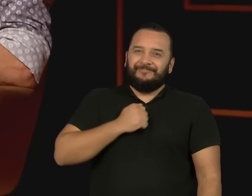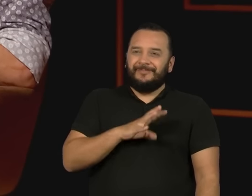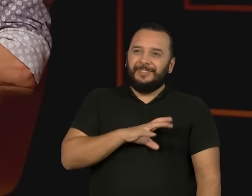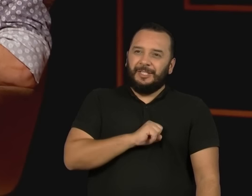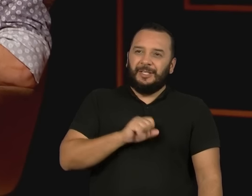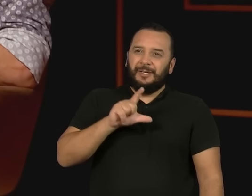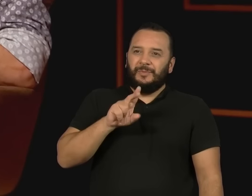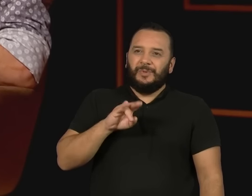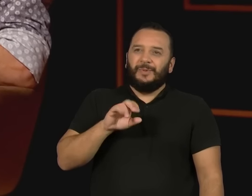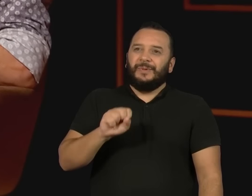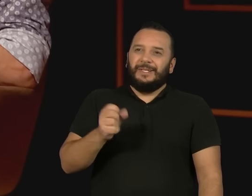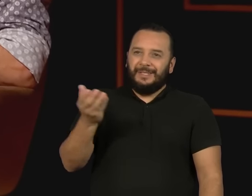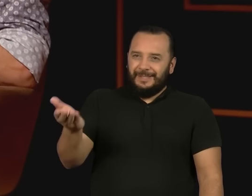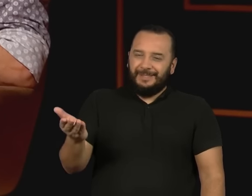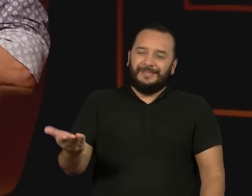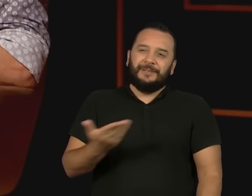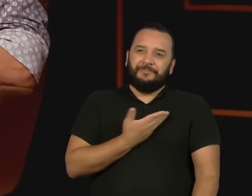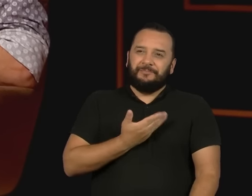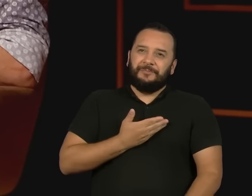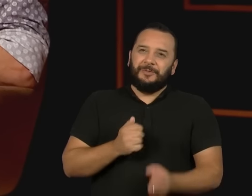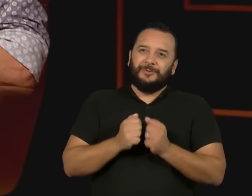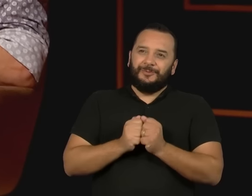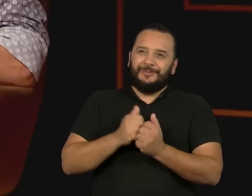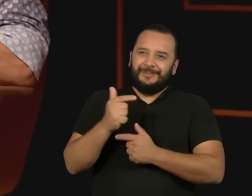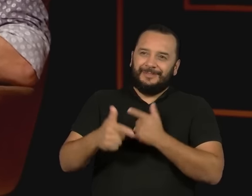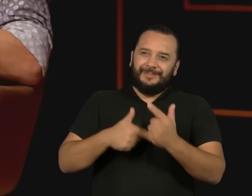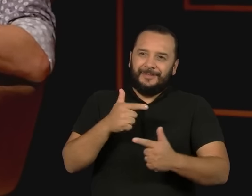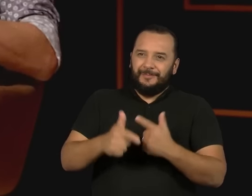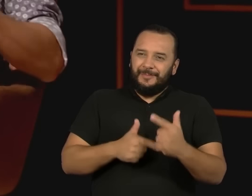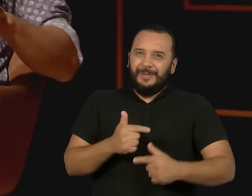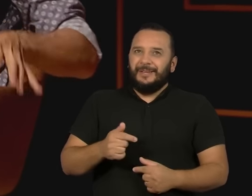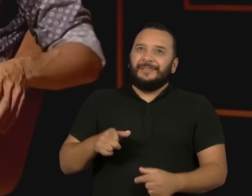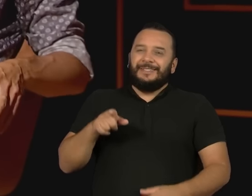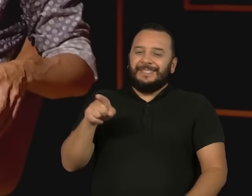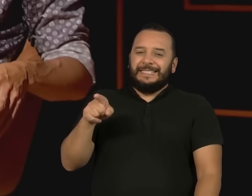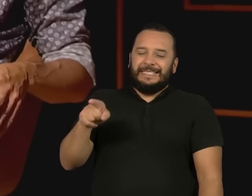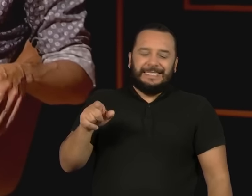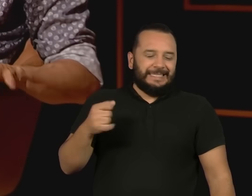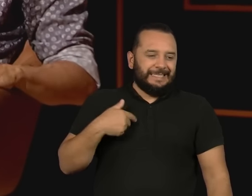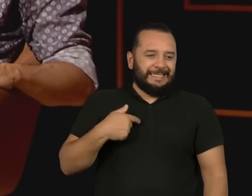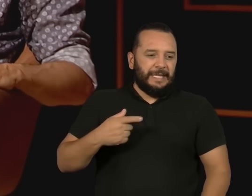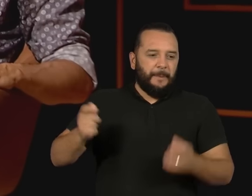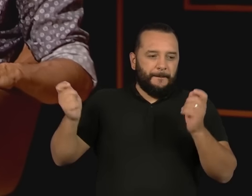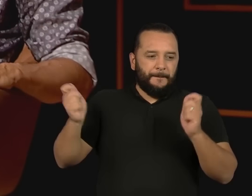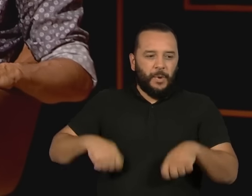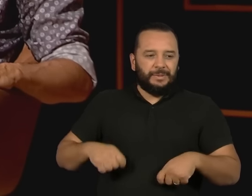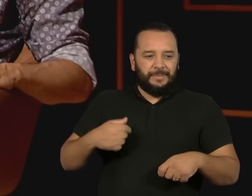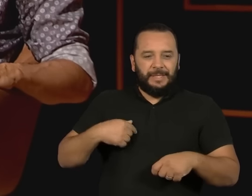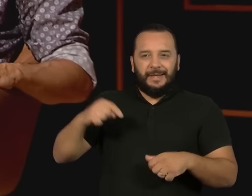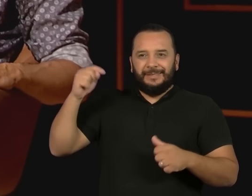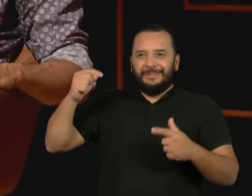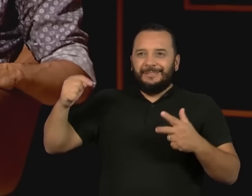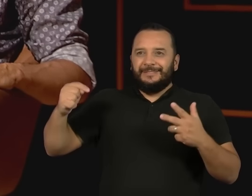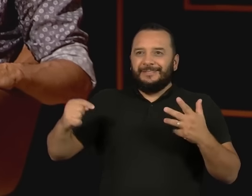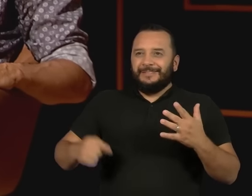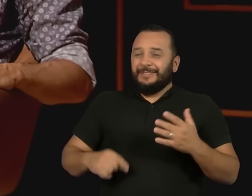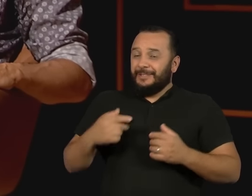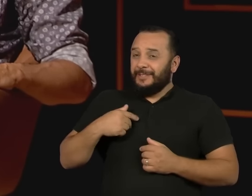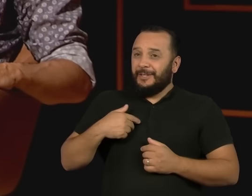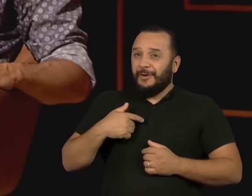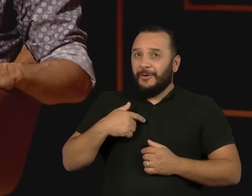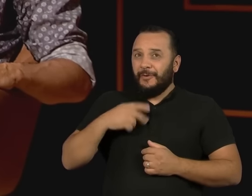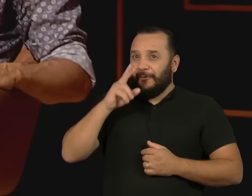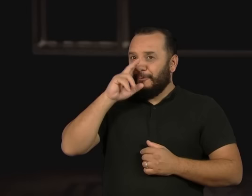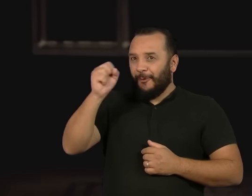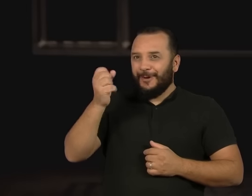Luiz, um grande companheiro de cena, um ator de recursos infinitos, uma força da natureza. O Luiz Miranda é